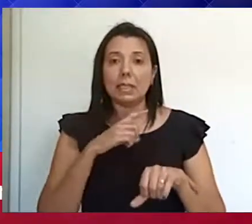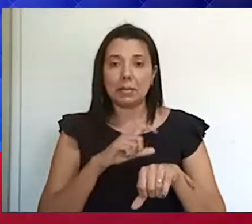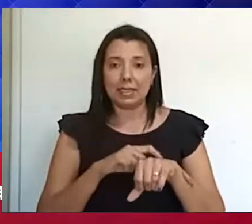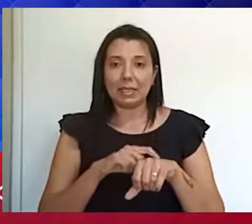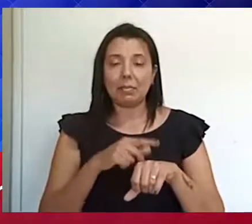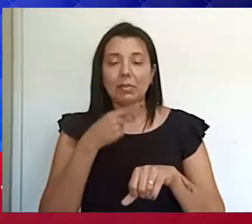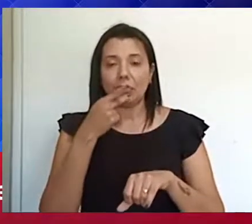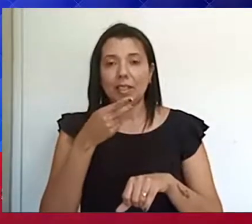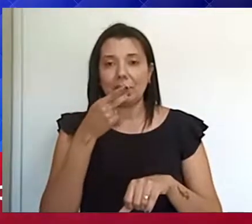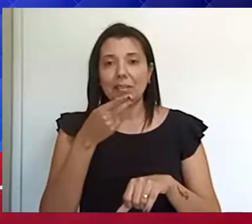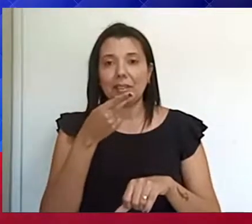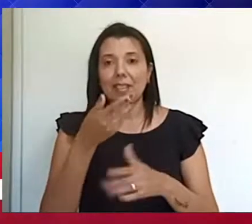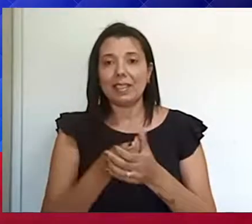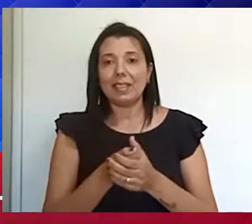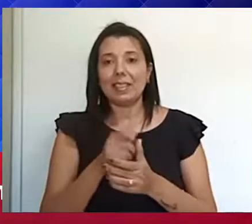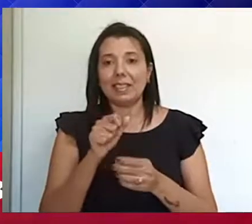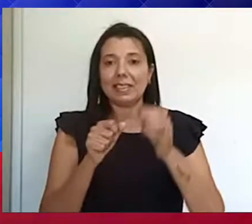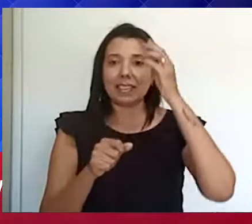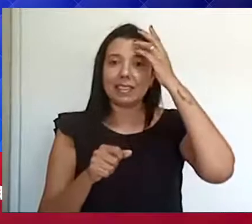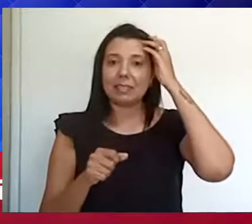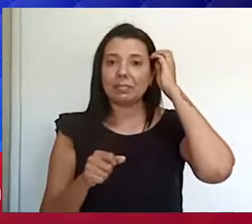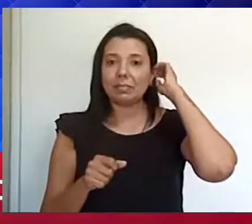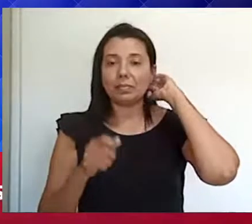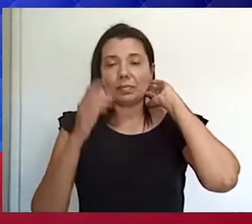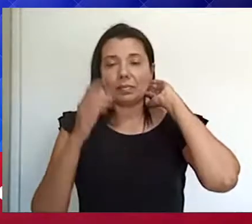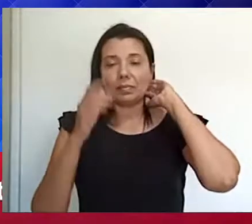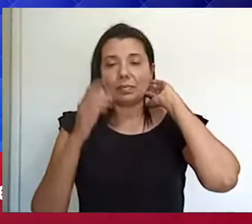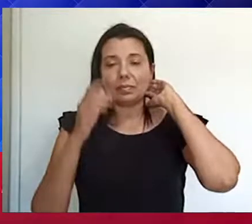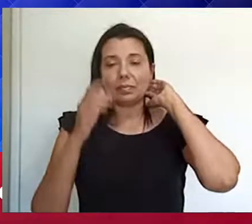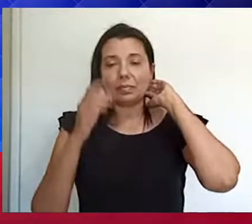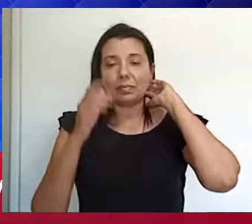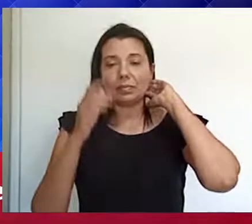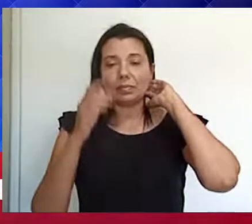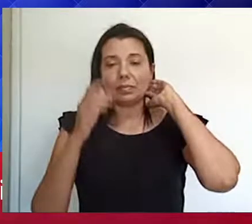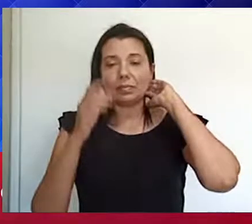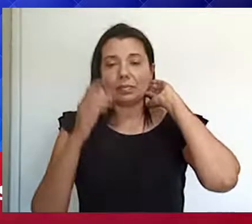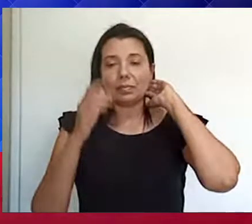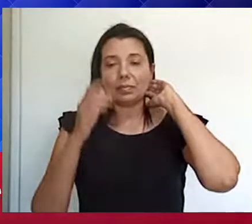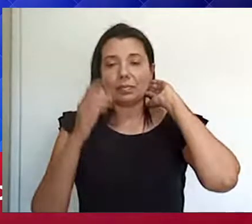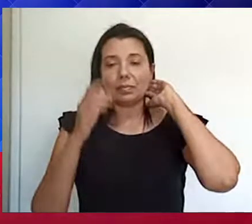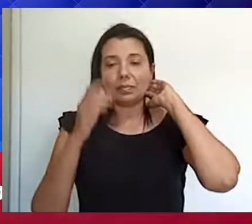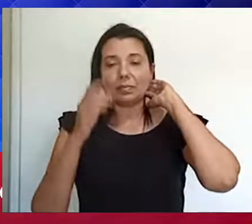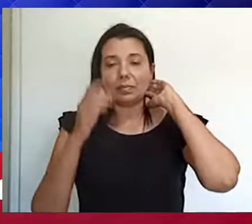tem outra oportunidade. Professor Tião Honório entrou conosco?